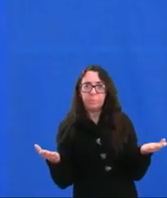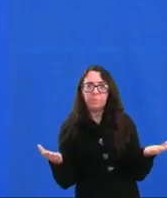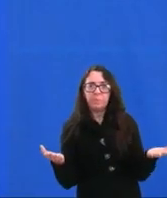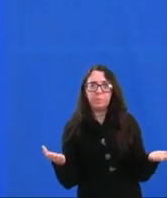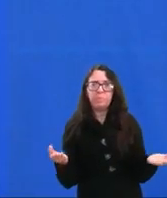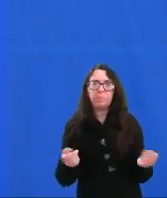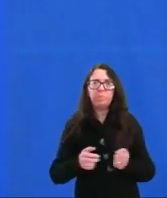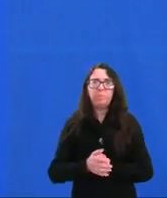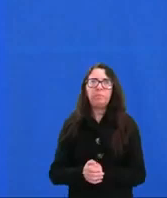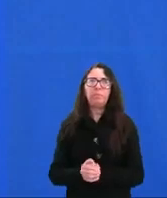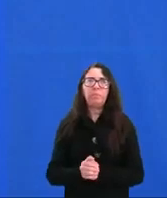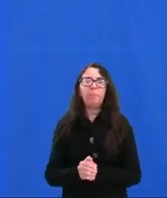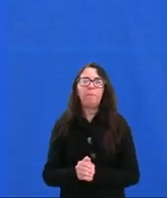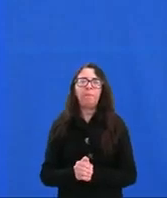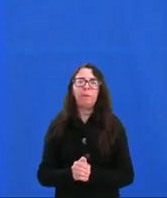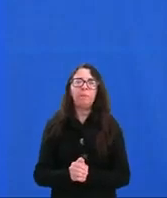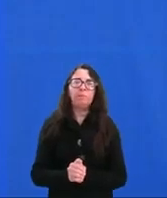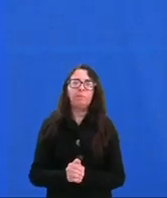A igreja tem,